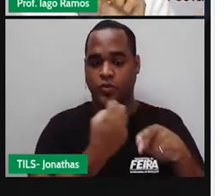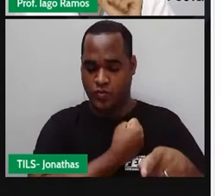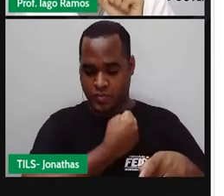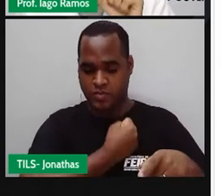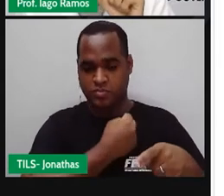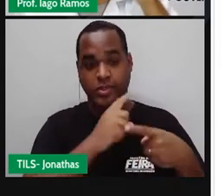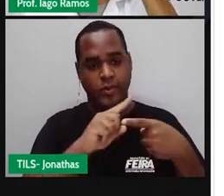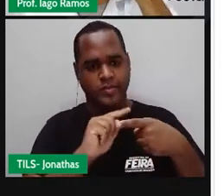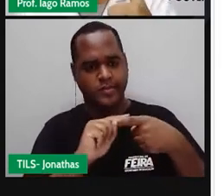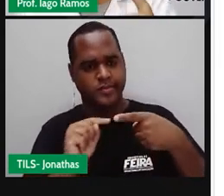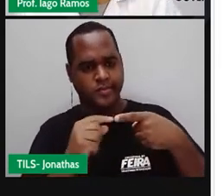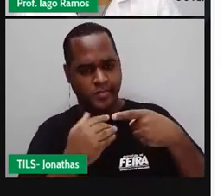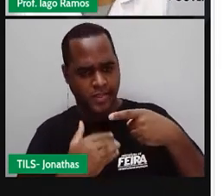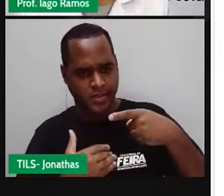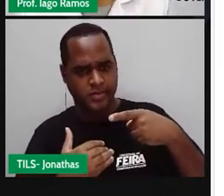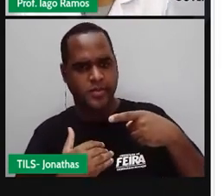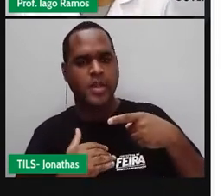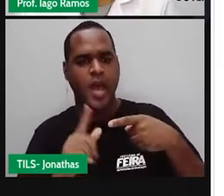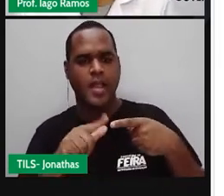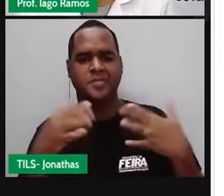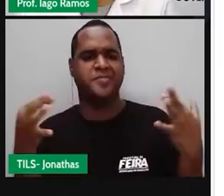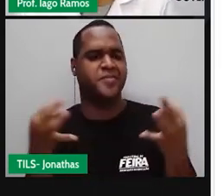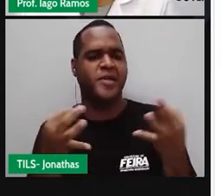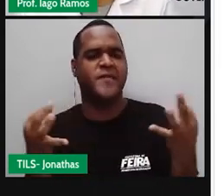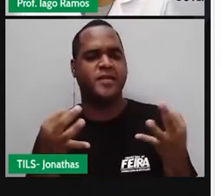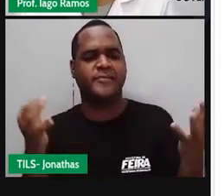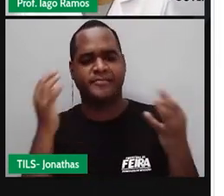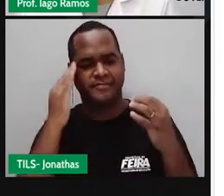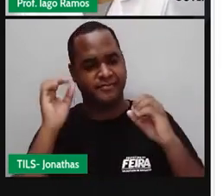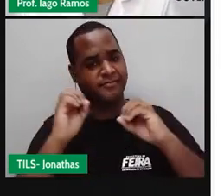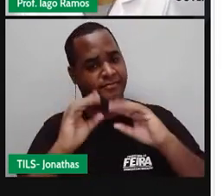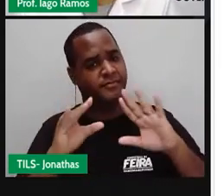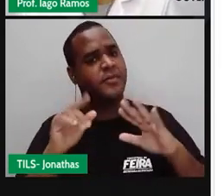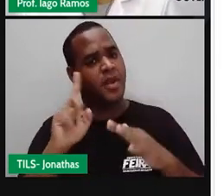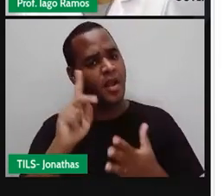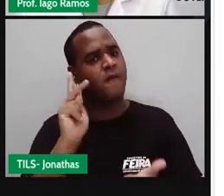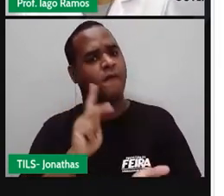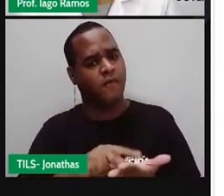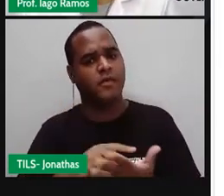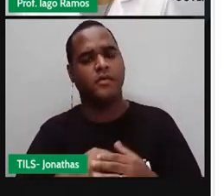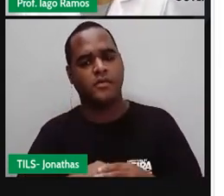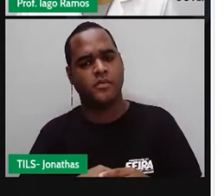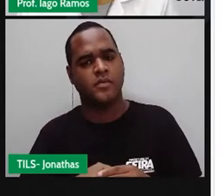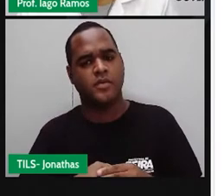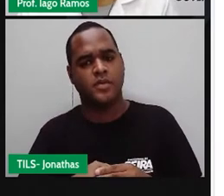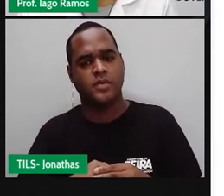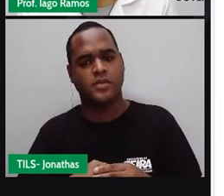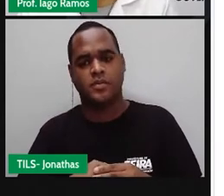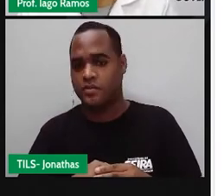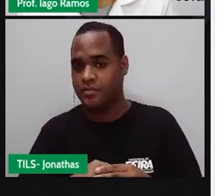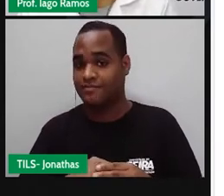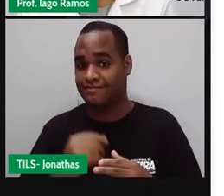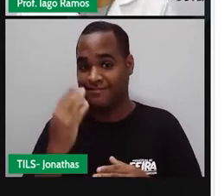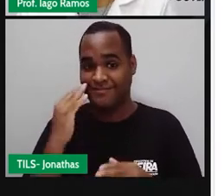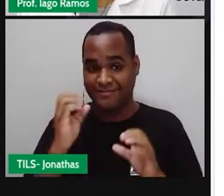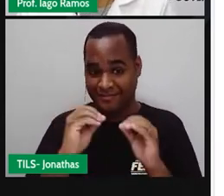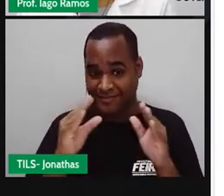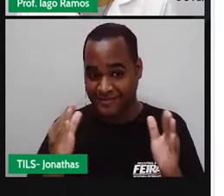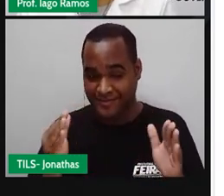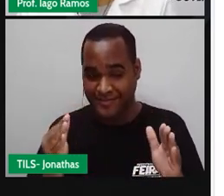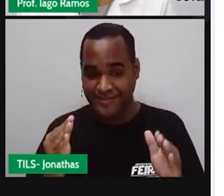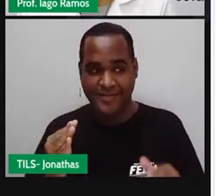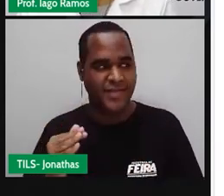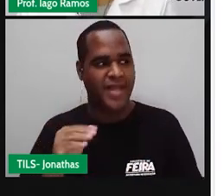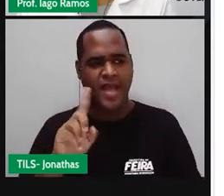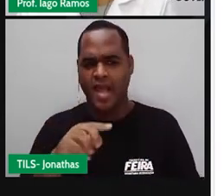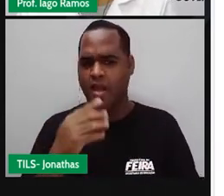número dois fica embaixo perfeito Essa é a fração olha só ela apareceu agorinha aí na tela hahaha tá